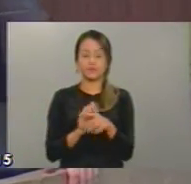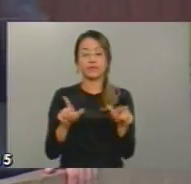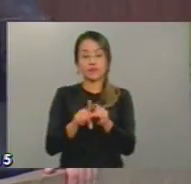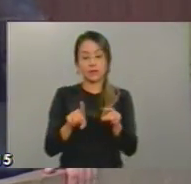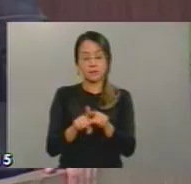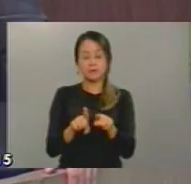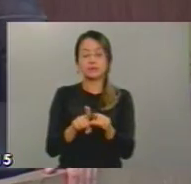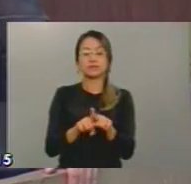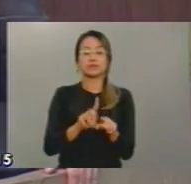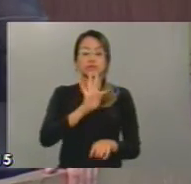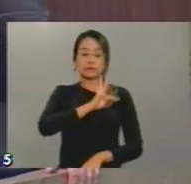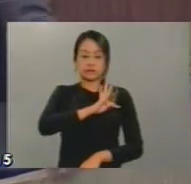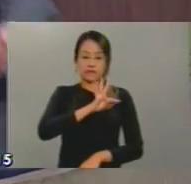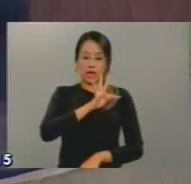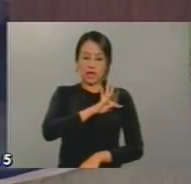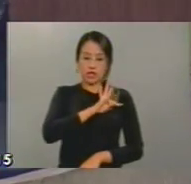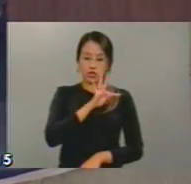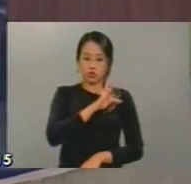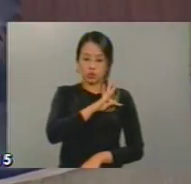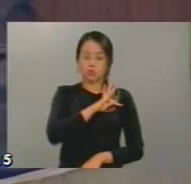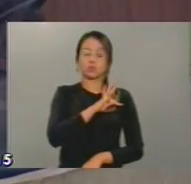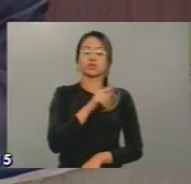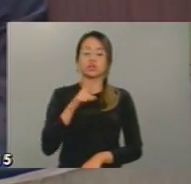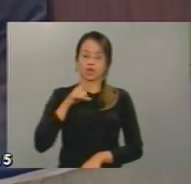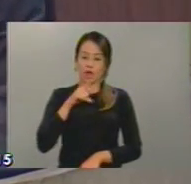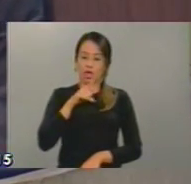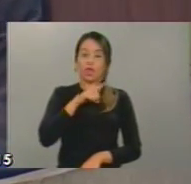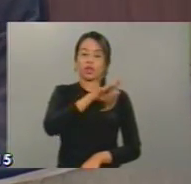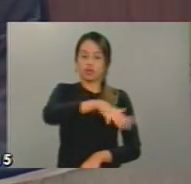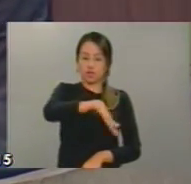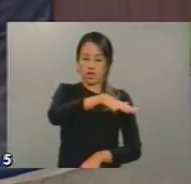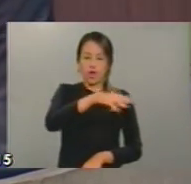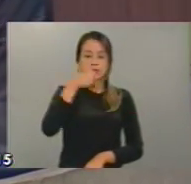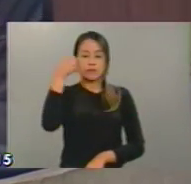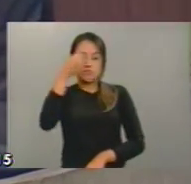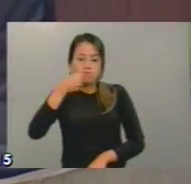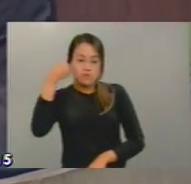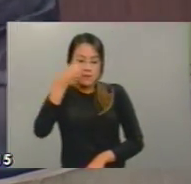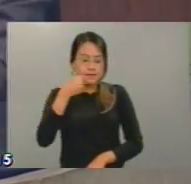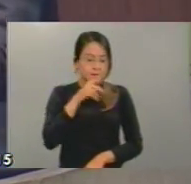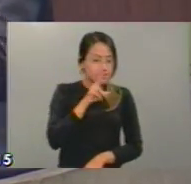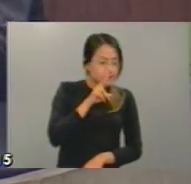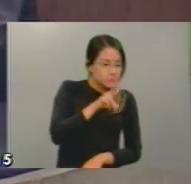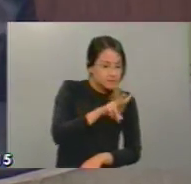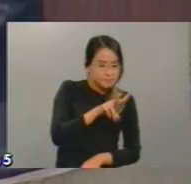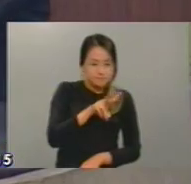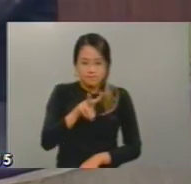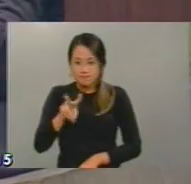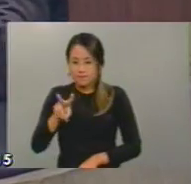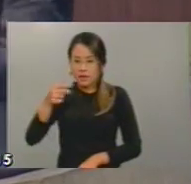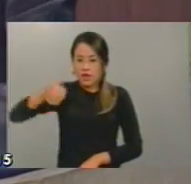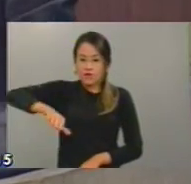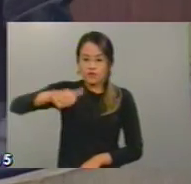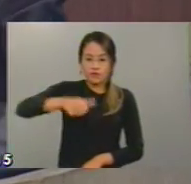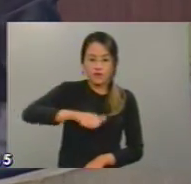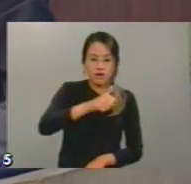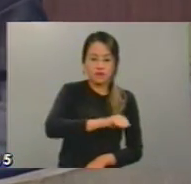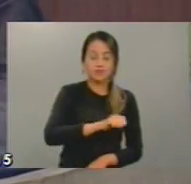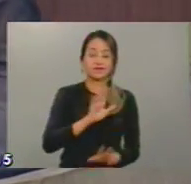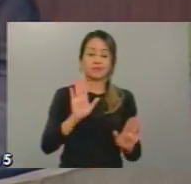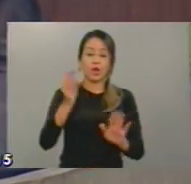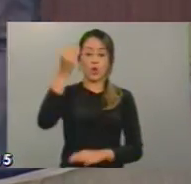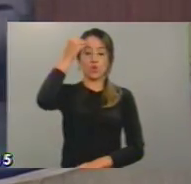técnicos envolvidos, reconhecer que esse problema, ele deriva-se, inclusive, de gestões